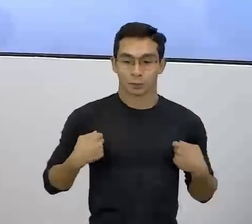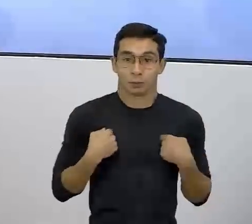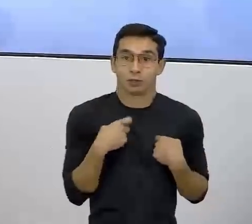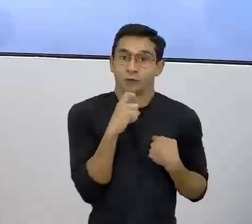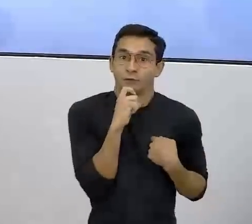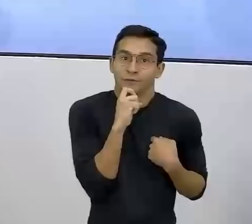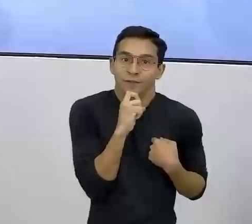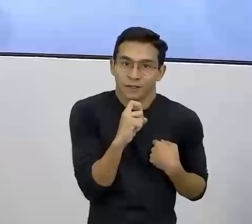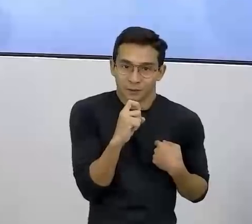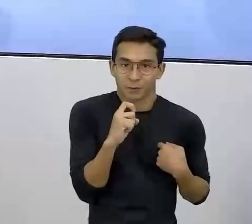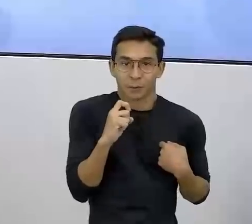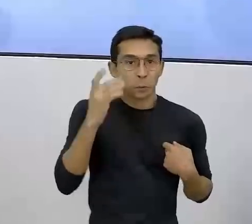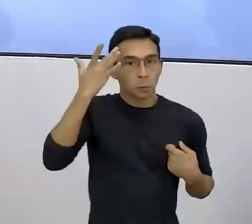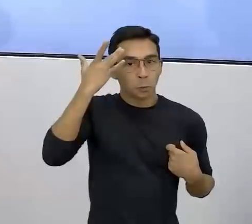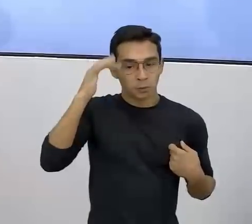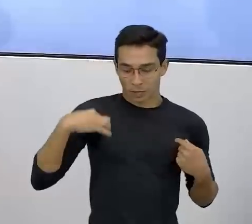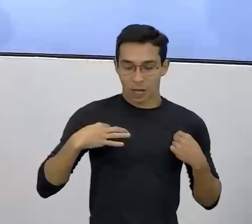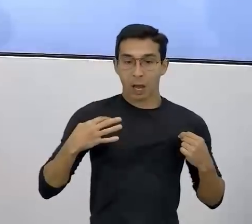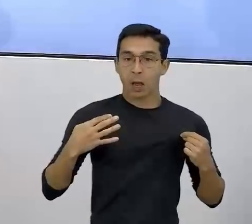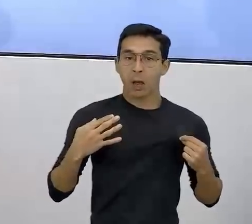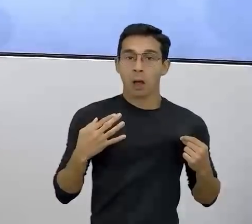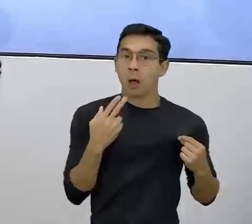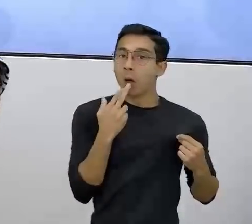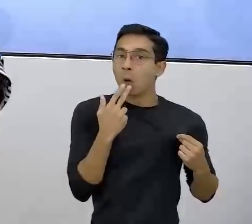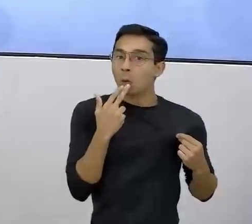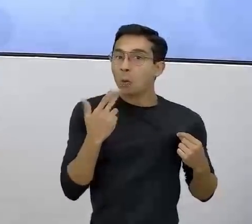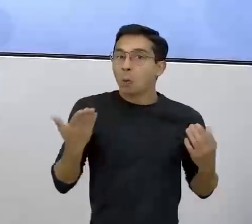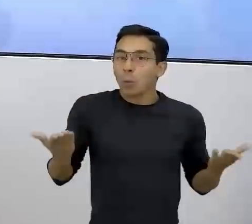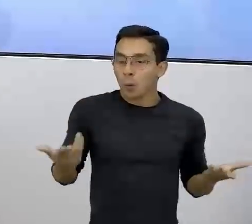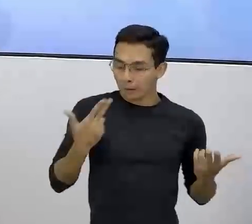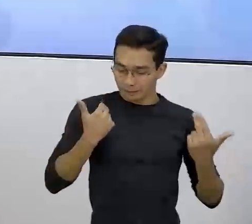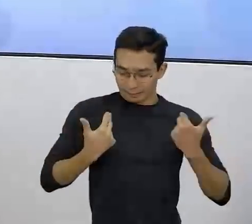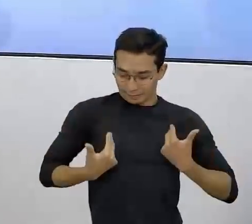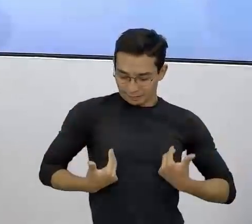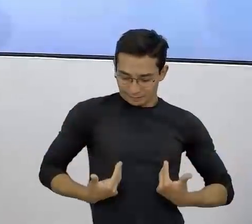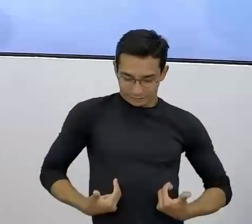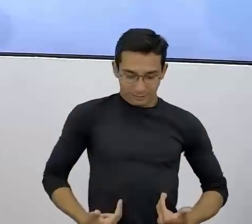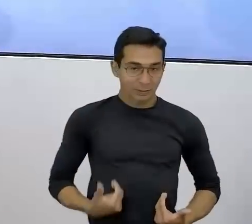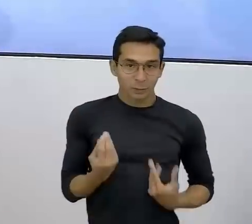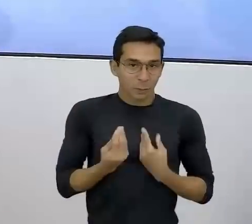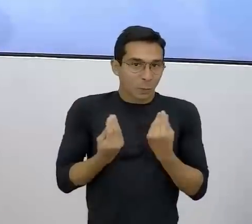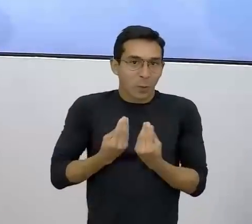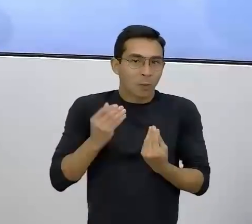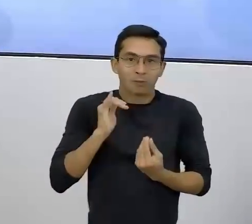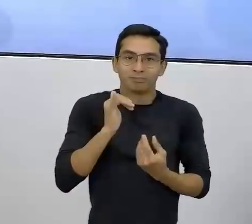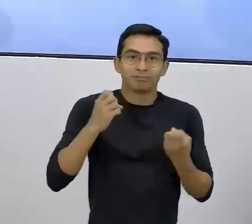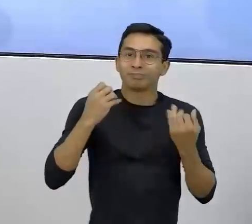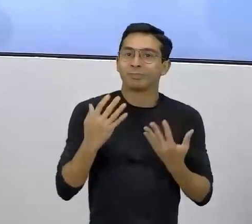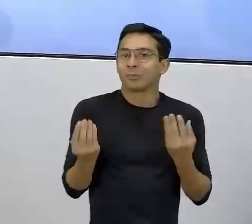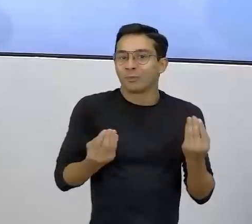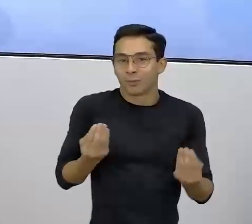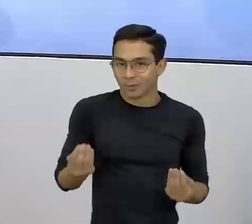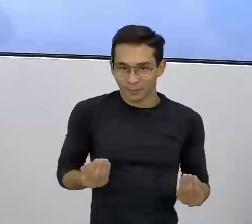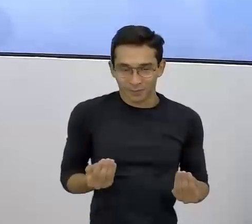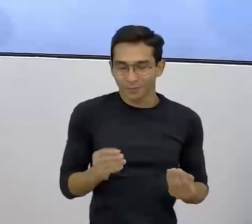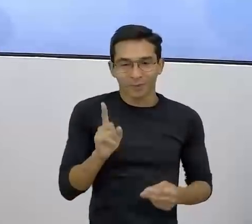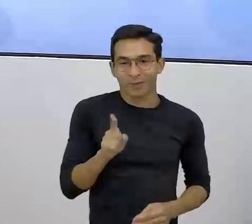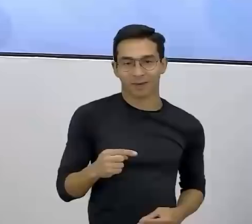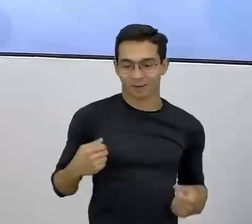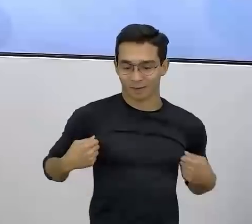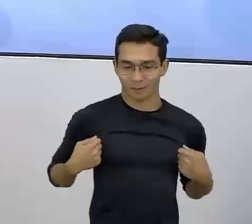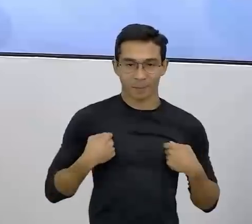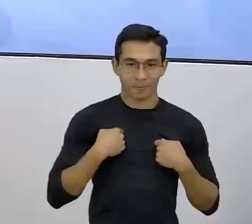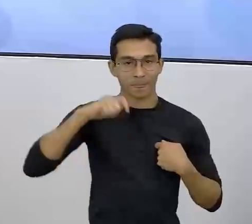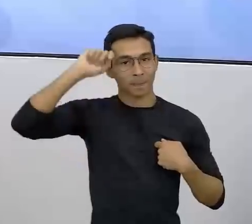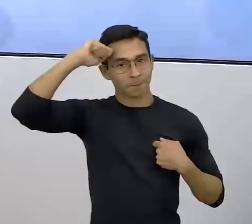discutindo quais são as manchas, quais são as marcas aqui para eu descrever para vocês. Então vamos ficar com a definição de que ela é preta